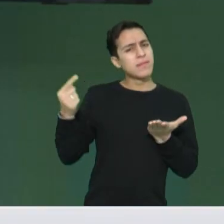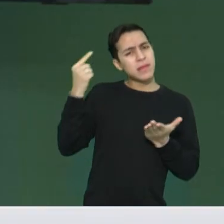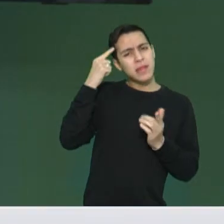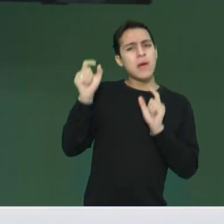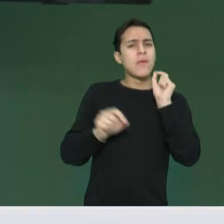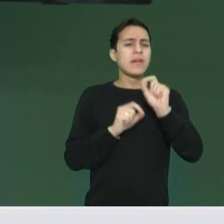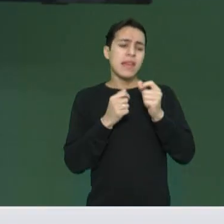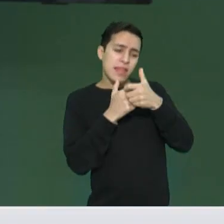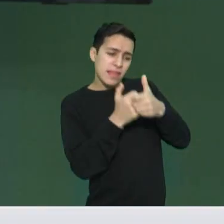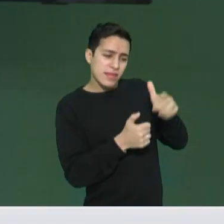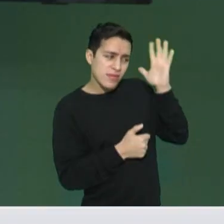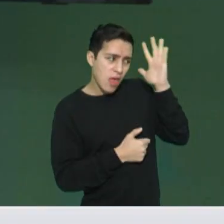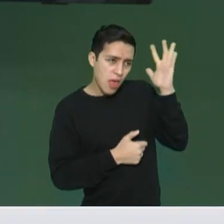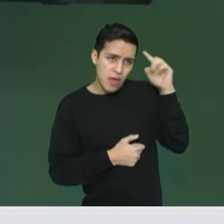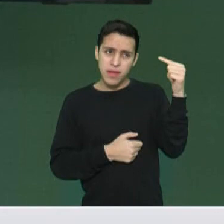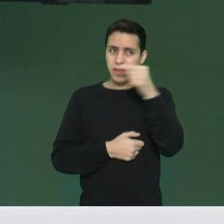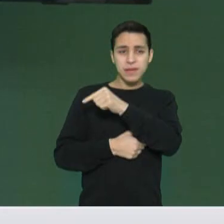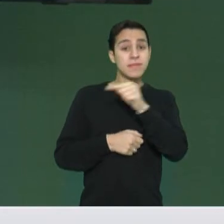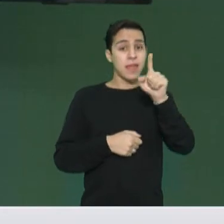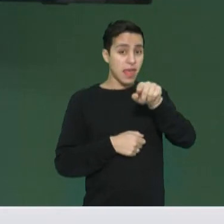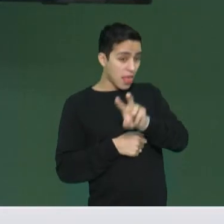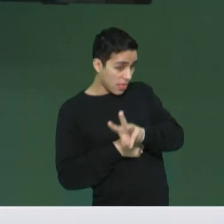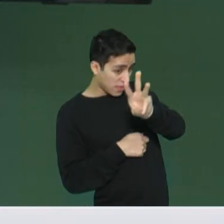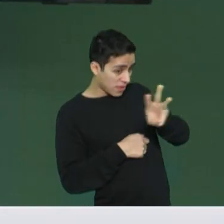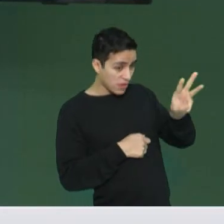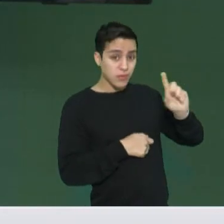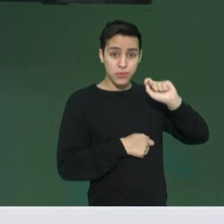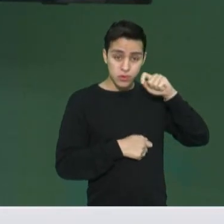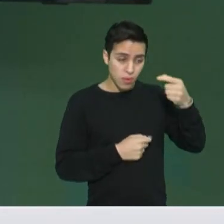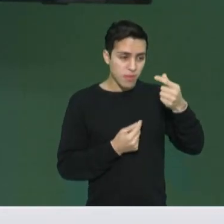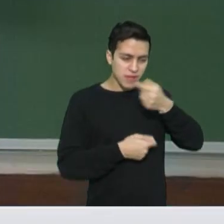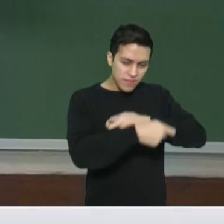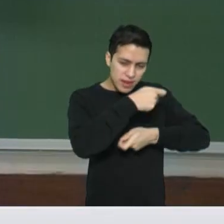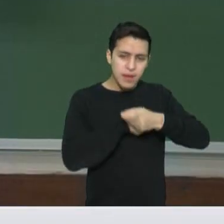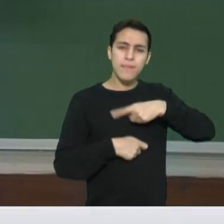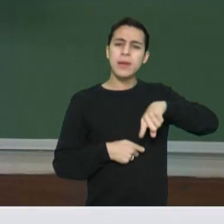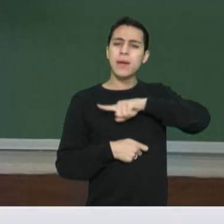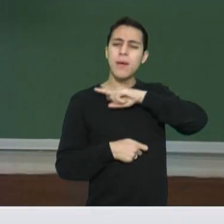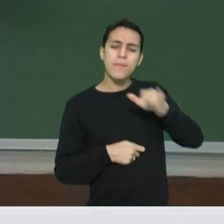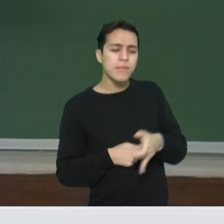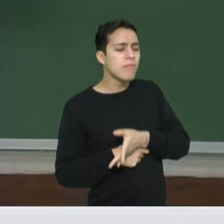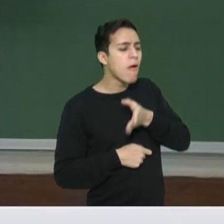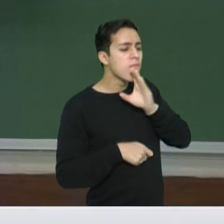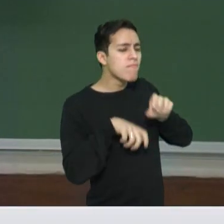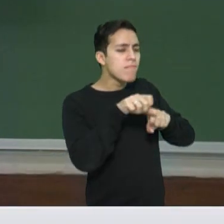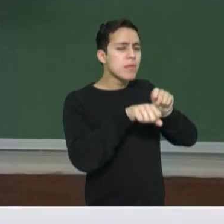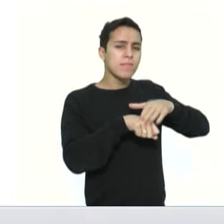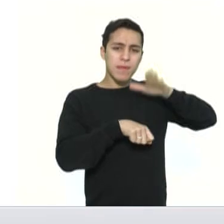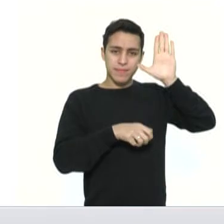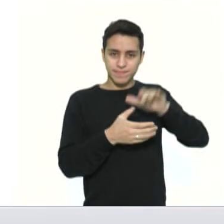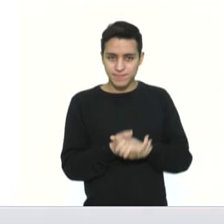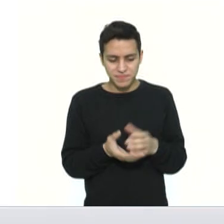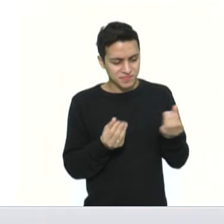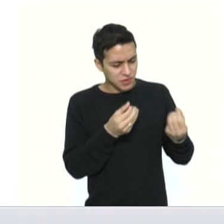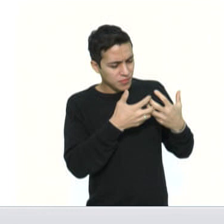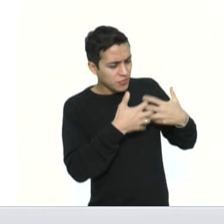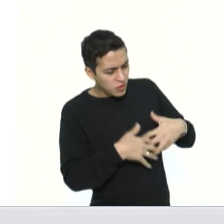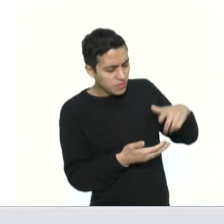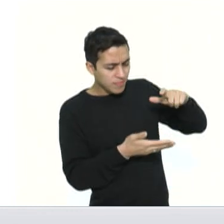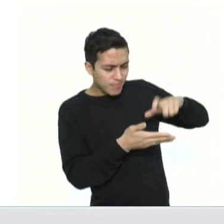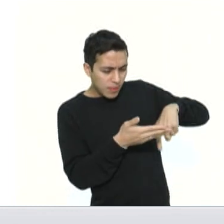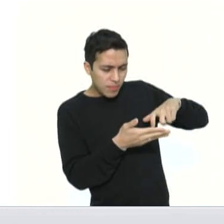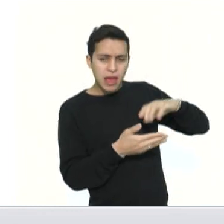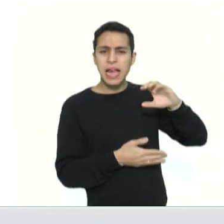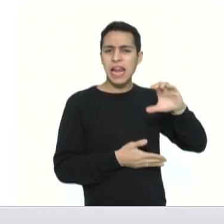uma teoria, a professora trouxe ali de um site de finanças para a gente conhecer um pouquinho isso. Como funciona o cartão de